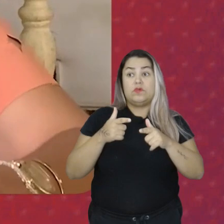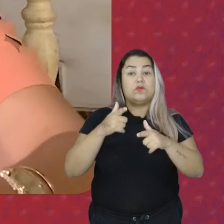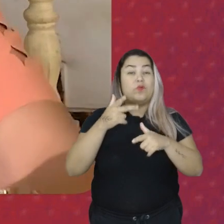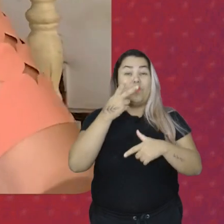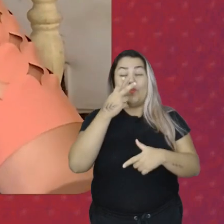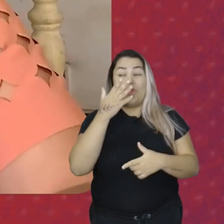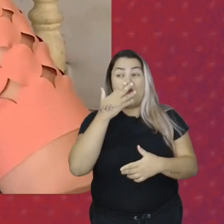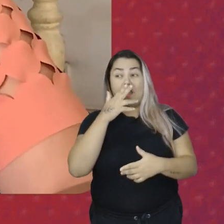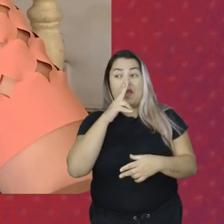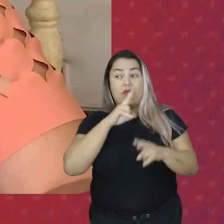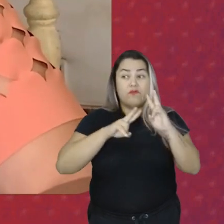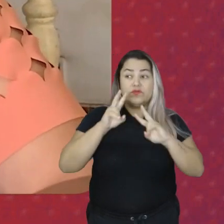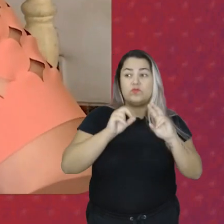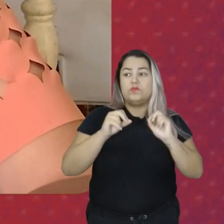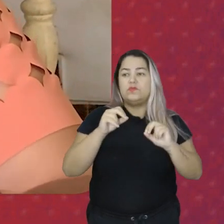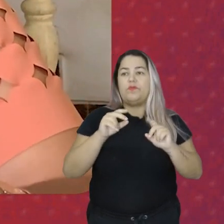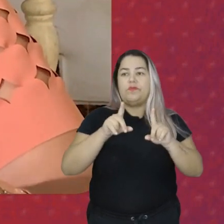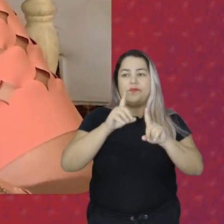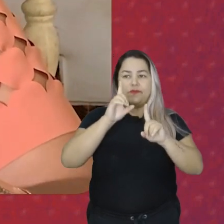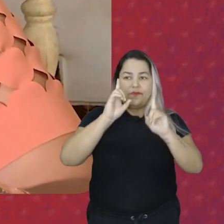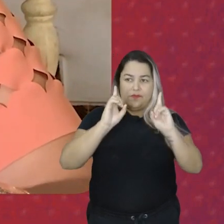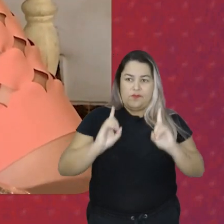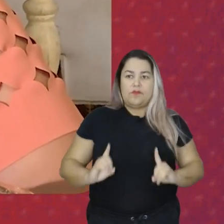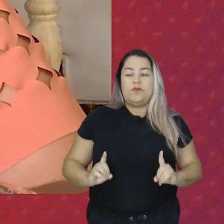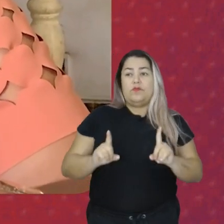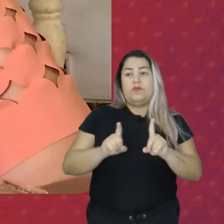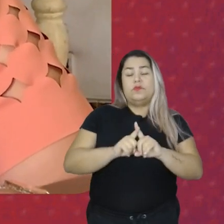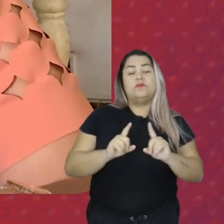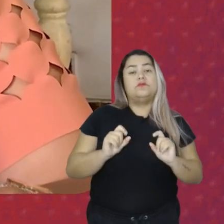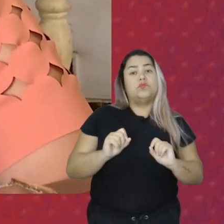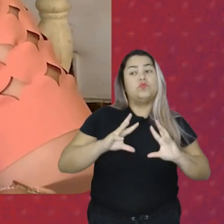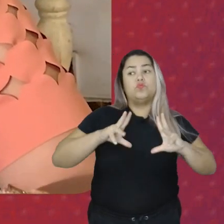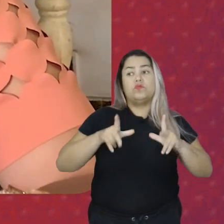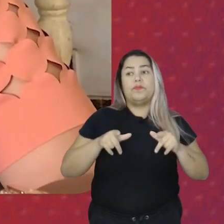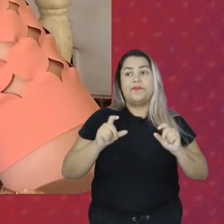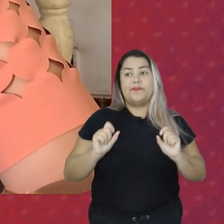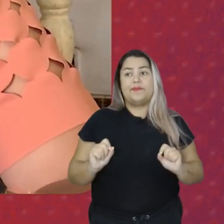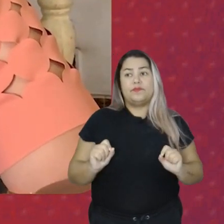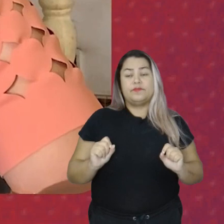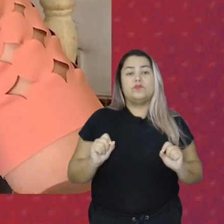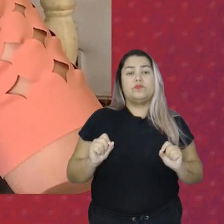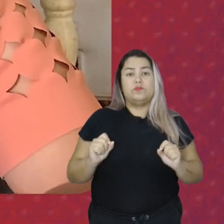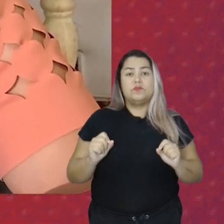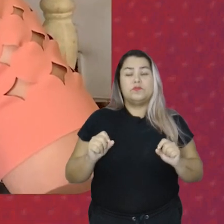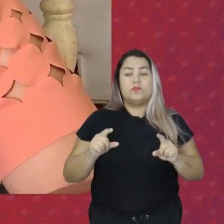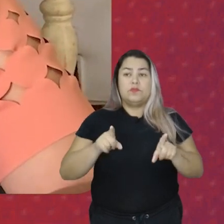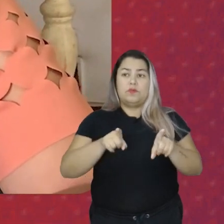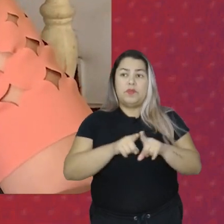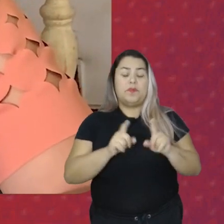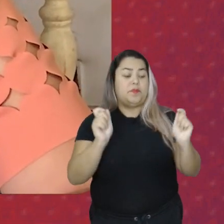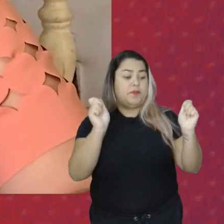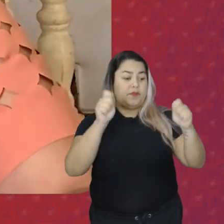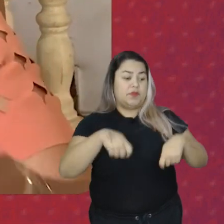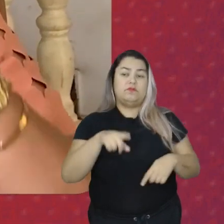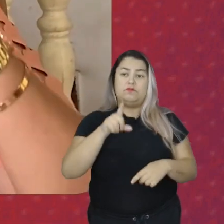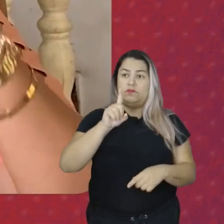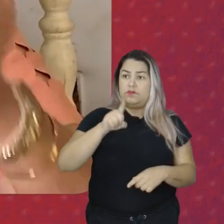visto pela sociedade. Deficiência antes de tudo, uma questão que precisa